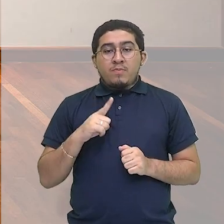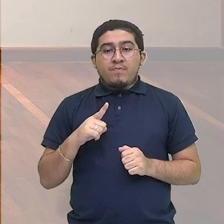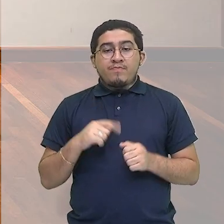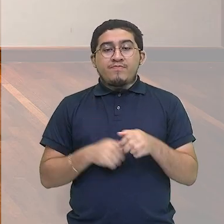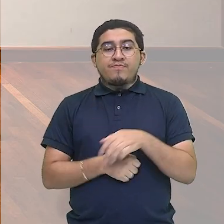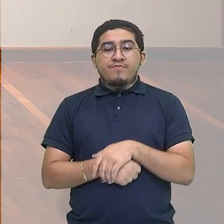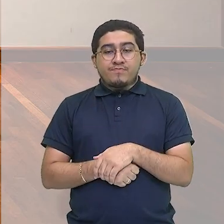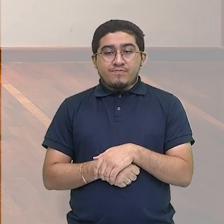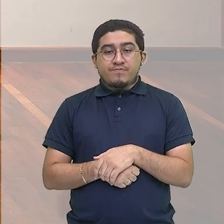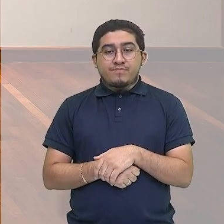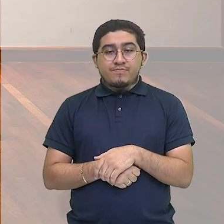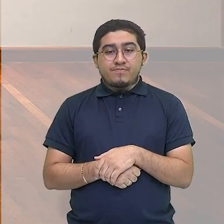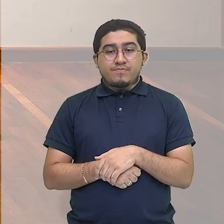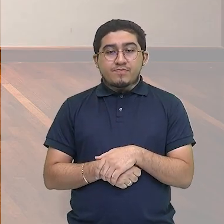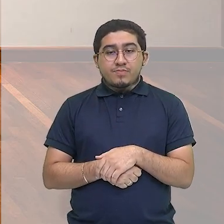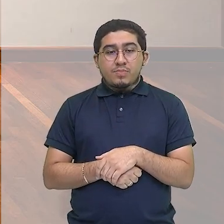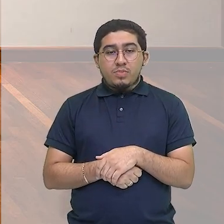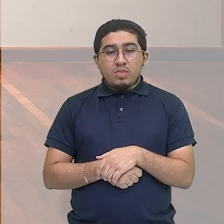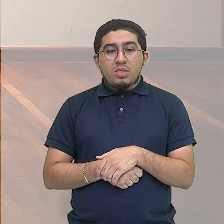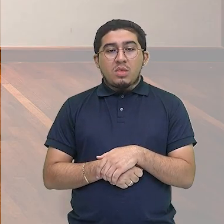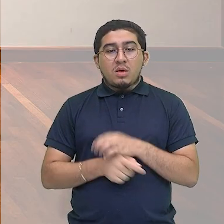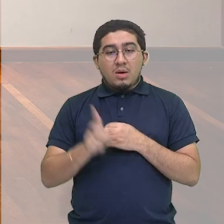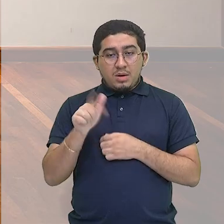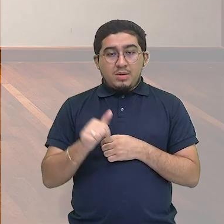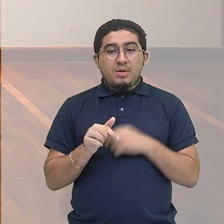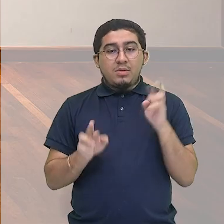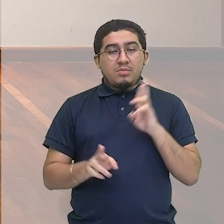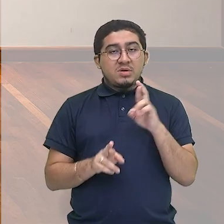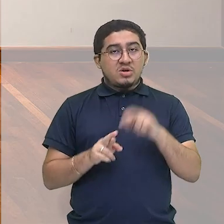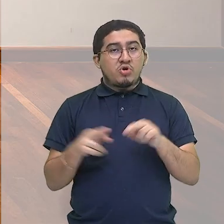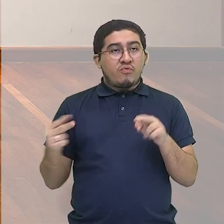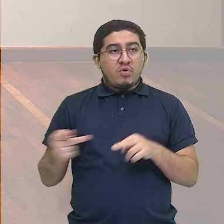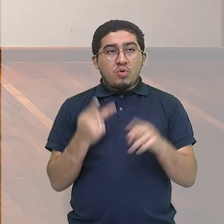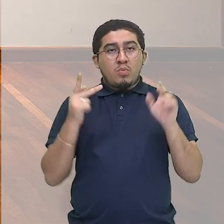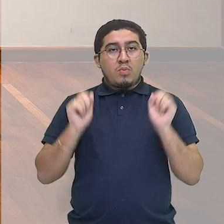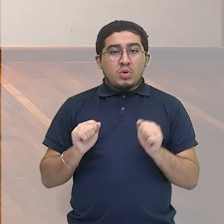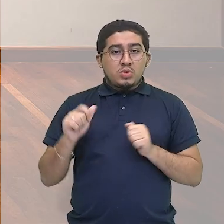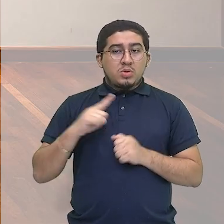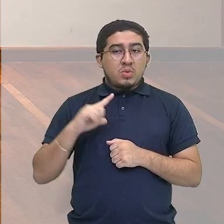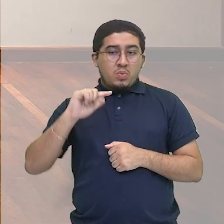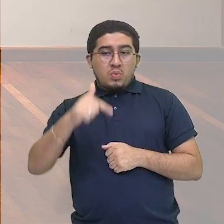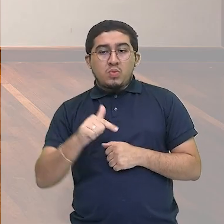ação racional com relação a valores, né? Pode ser também outros...